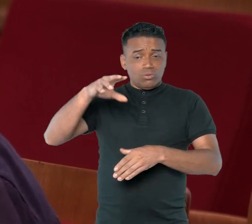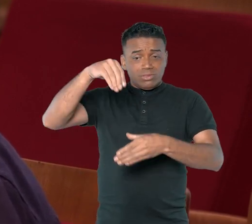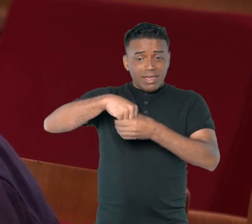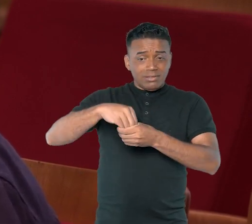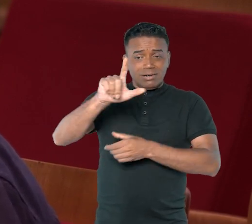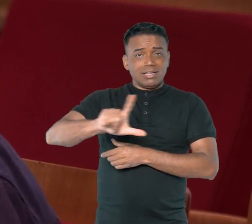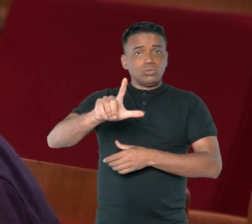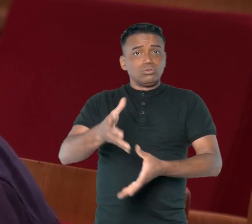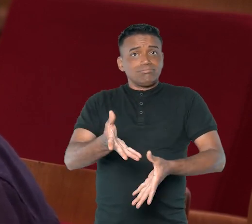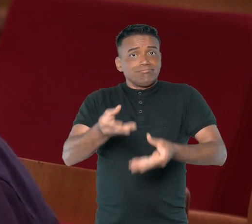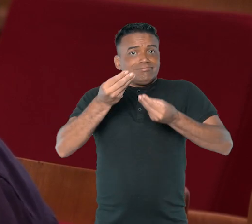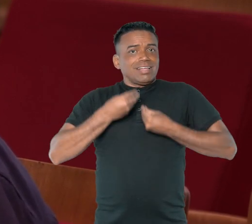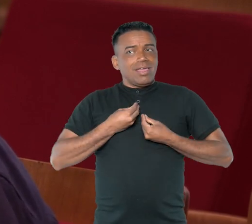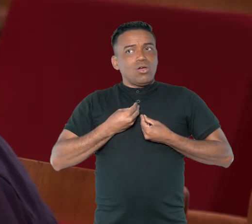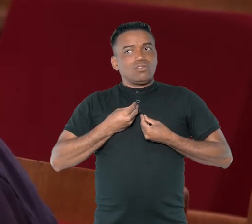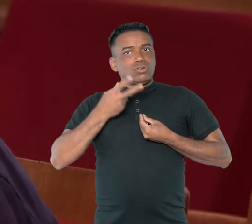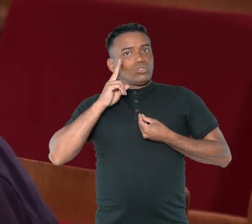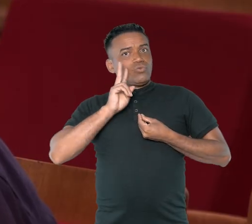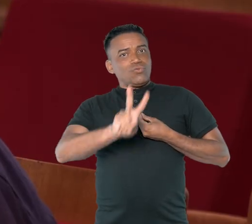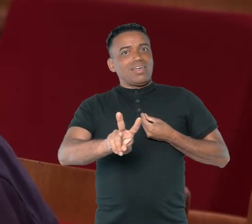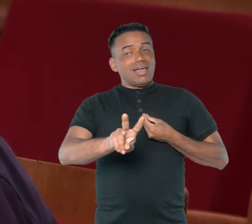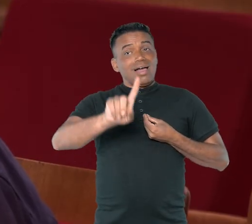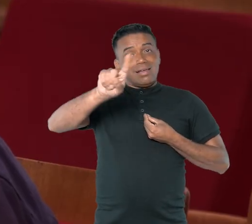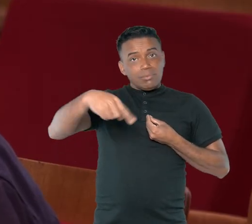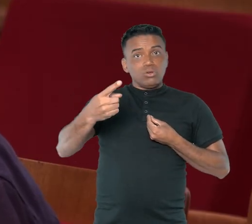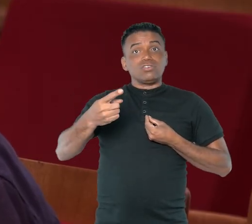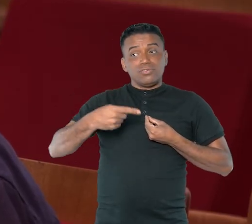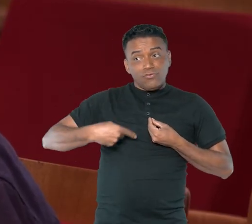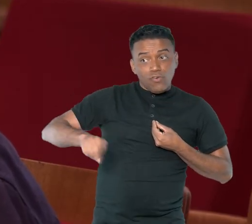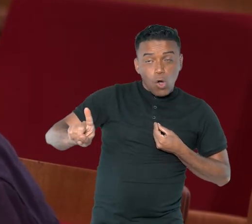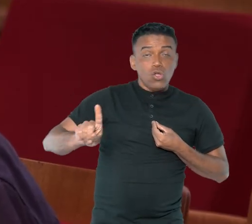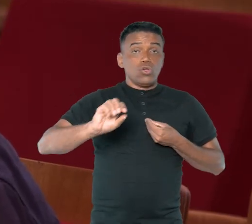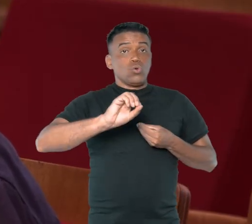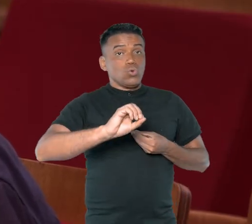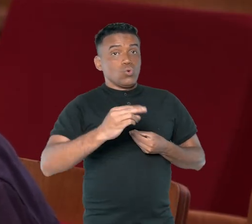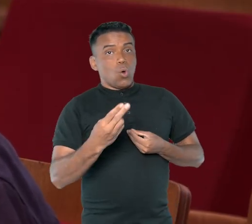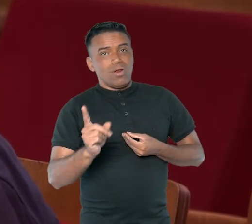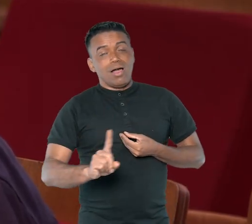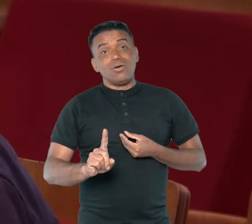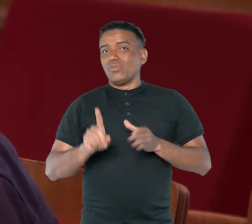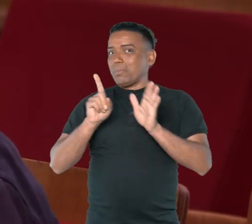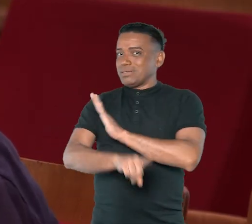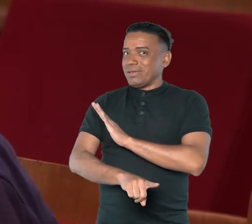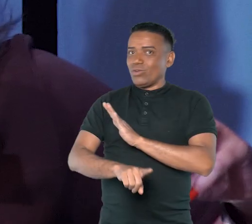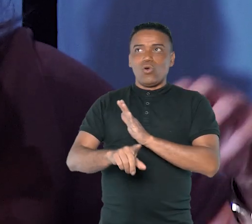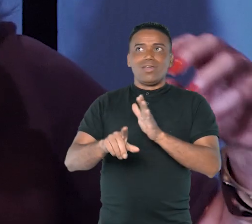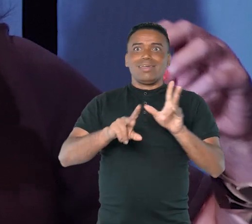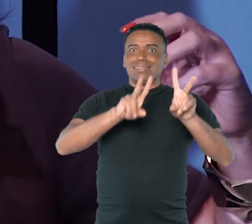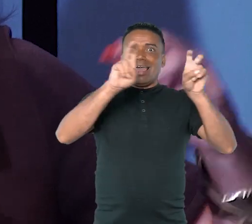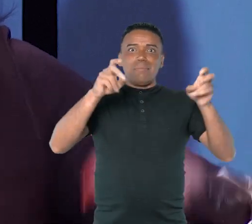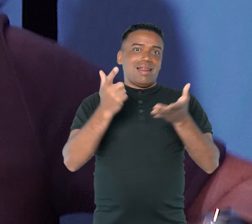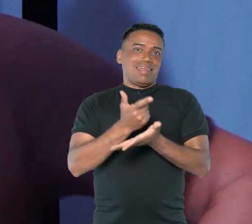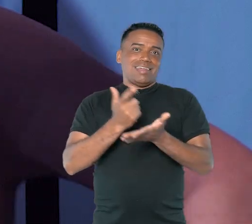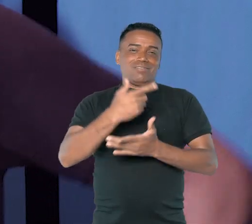te proporcionou, que você enxergou, e depois você confirmou ou não? Ou seja, você percebeu que eu não fiz uma pergunta sobre o seu livro, né? Mas sobre sua vida literária.